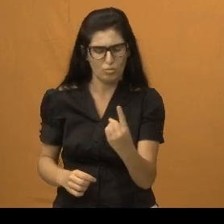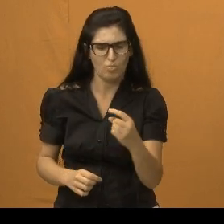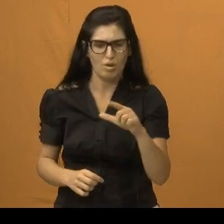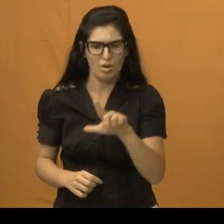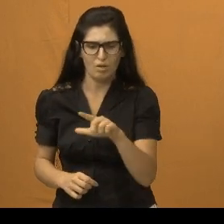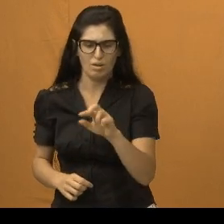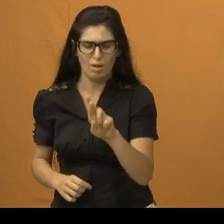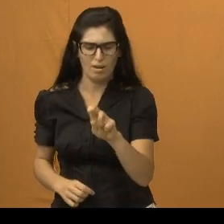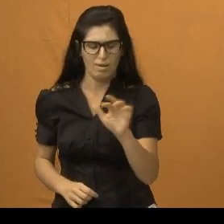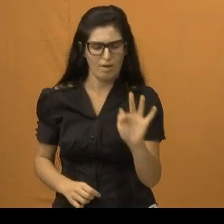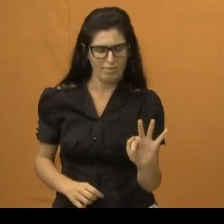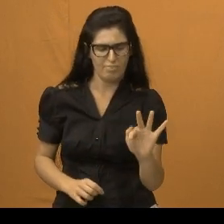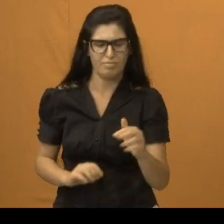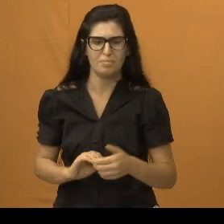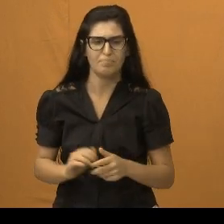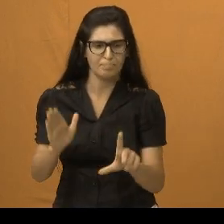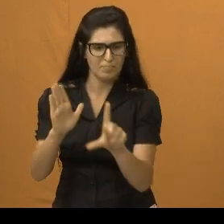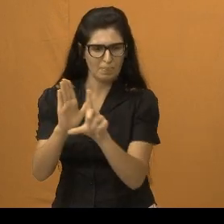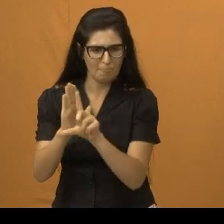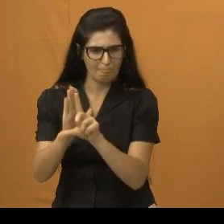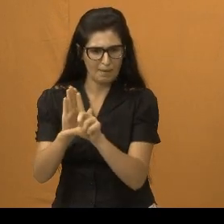atentos a esse processo de apresentação também.